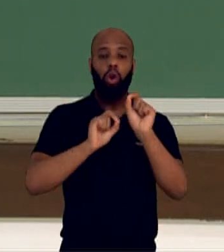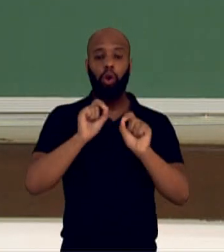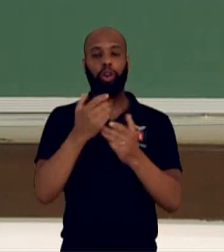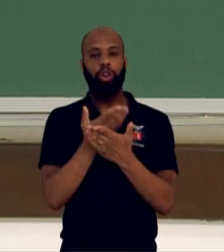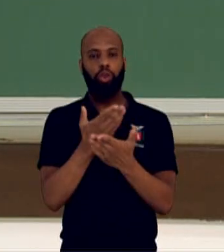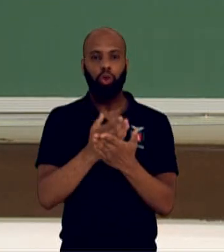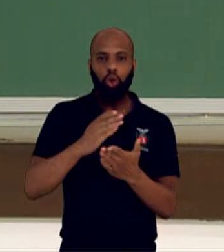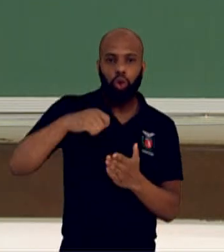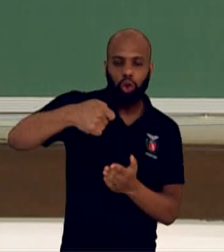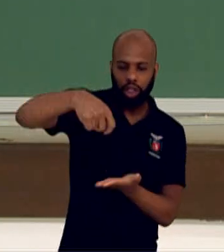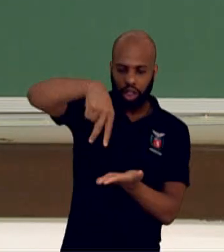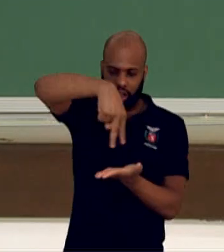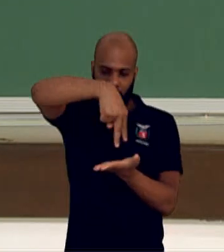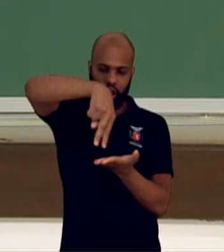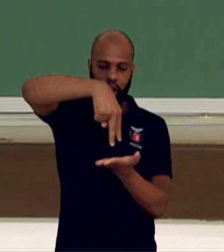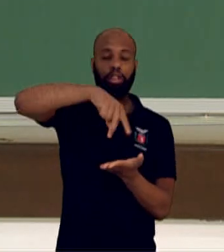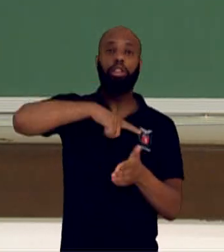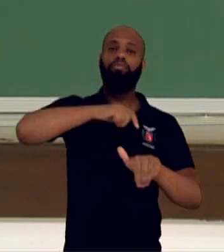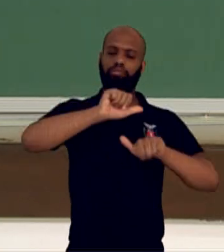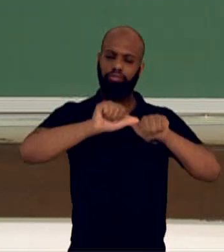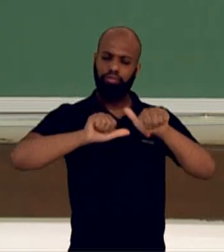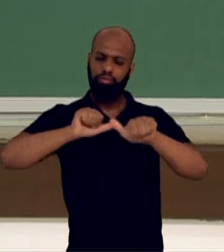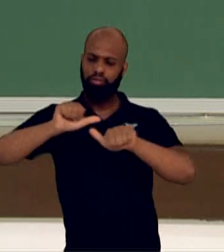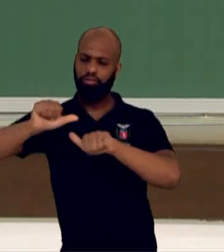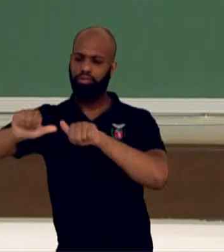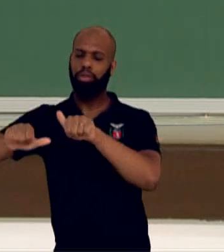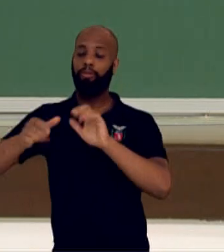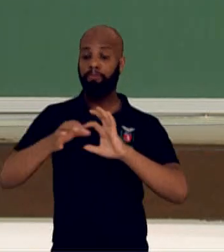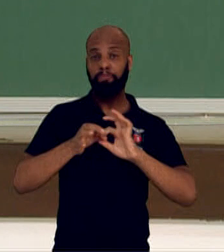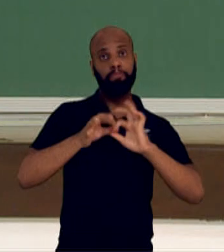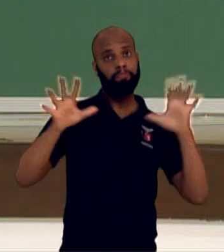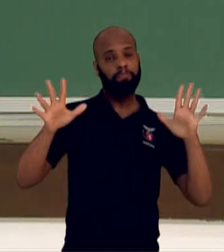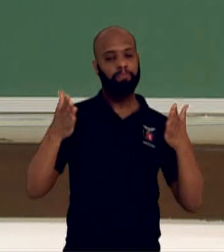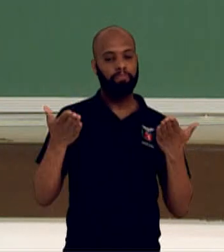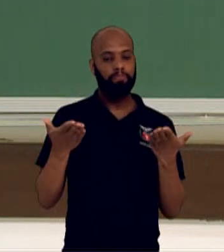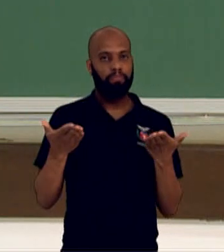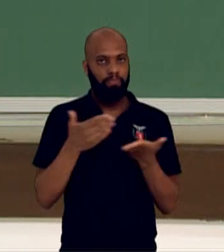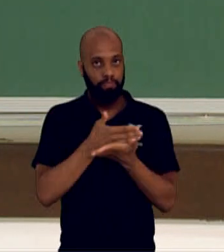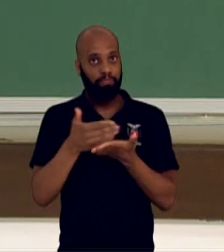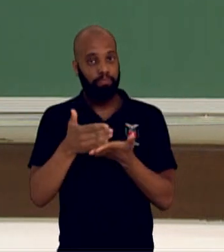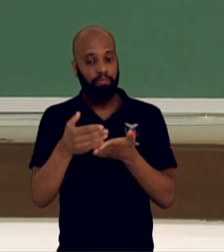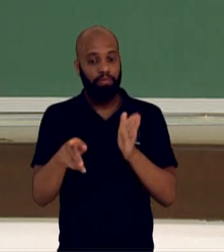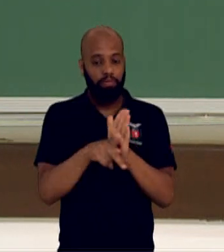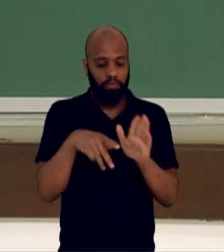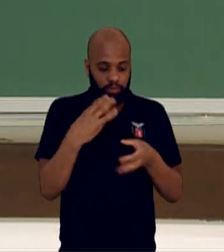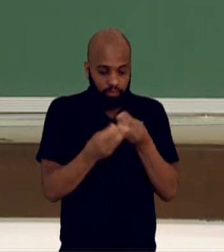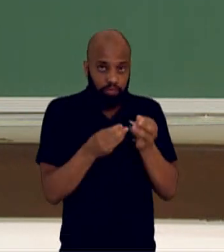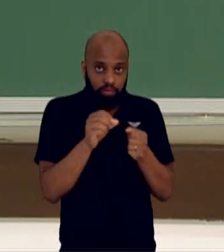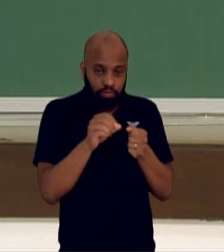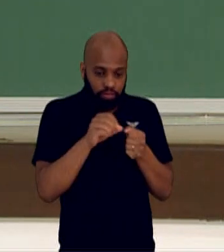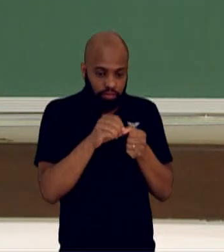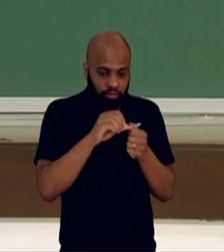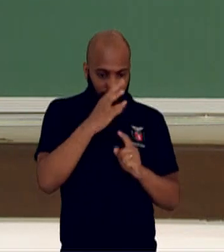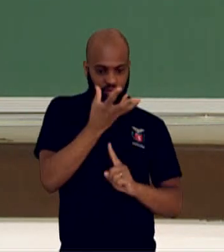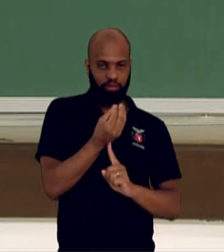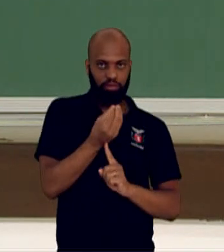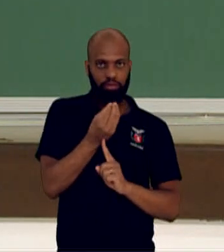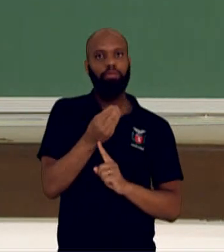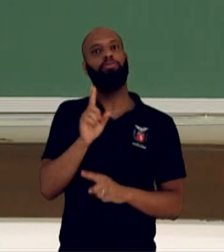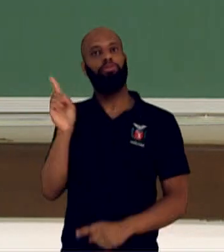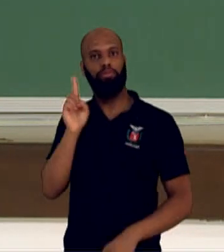sobre a dança que teve umas mudanças, né? Uma liberdade na produção artística, aqui